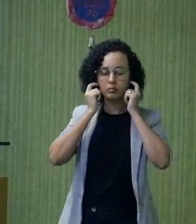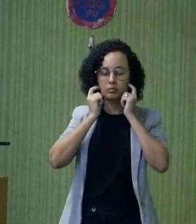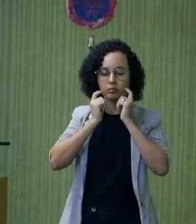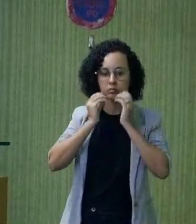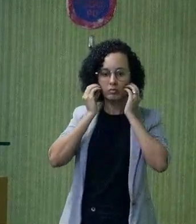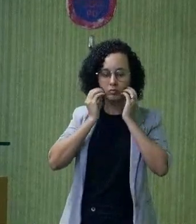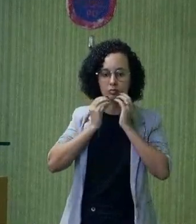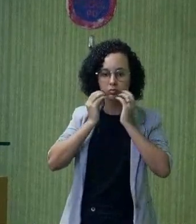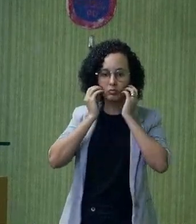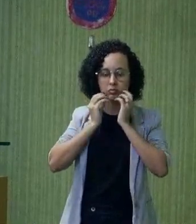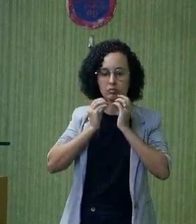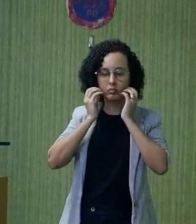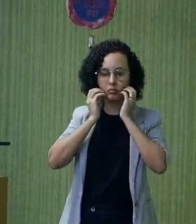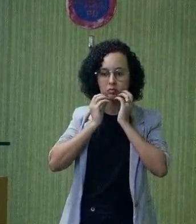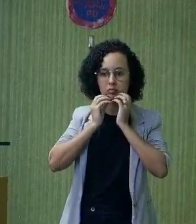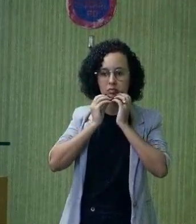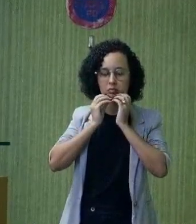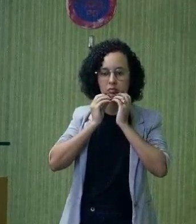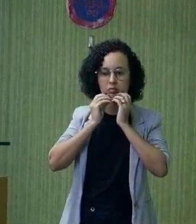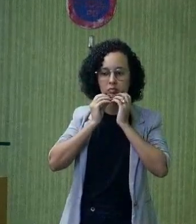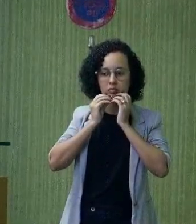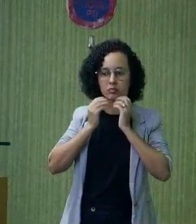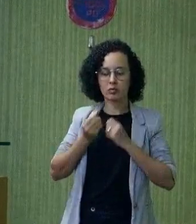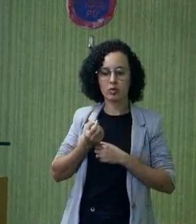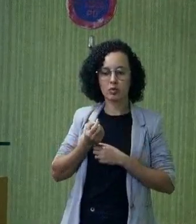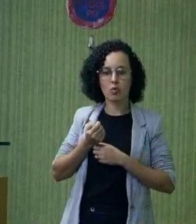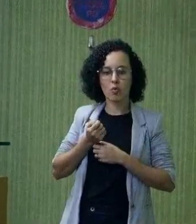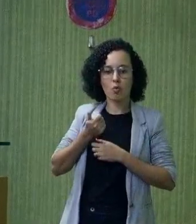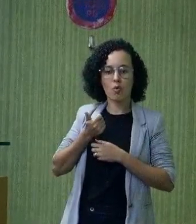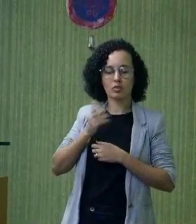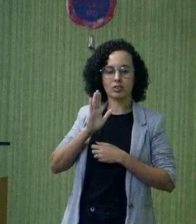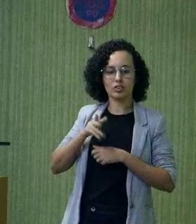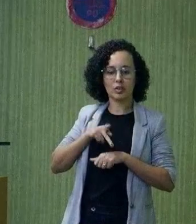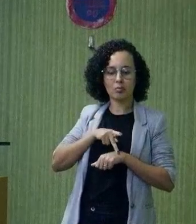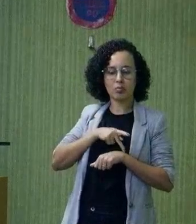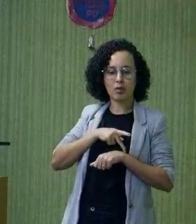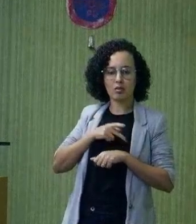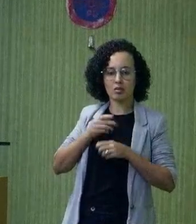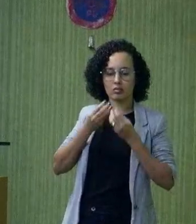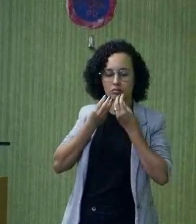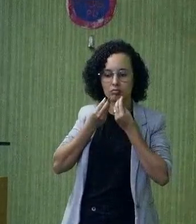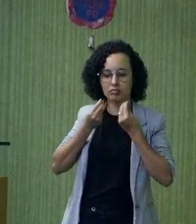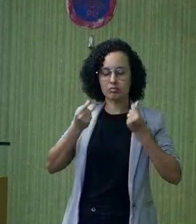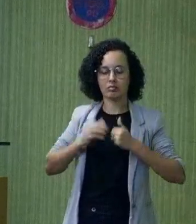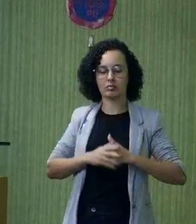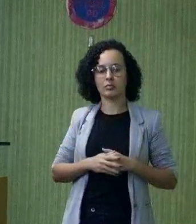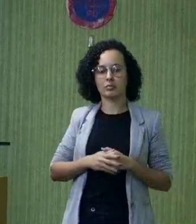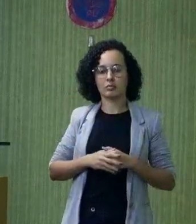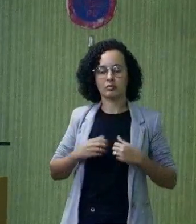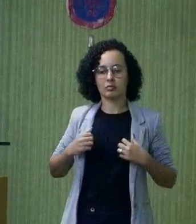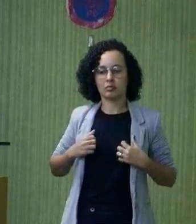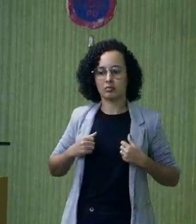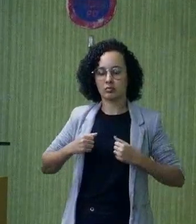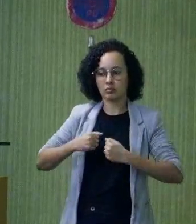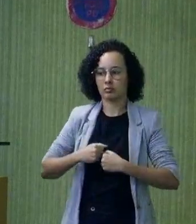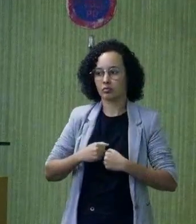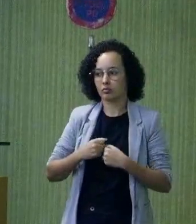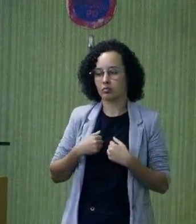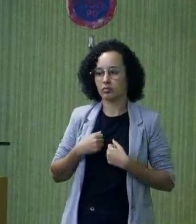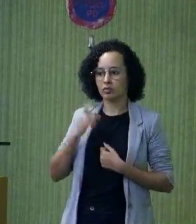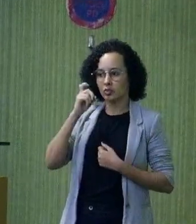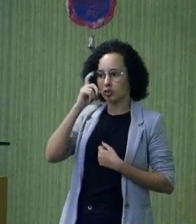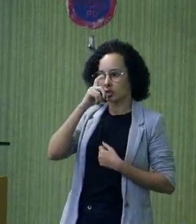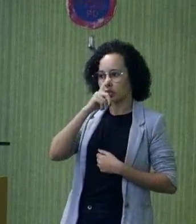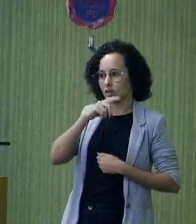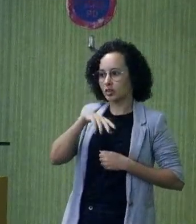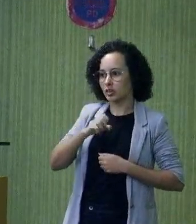né uso barba barba já querendo ficar prateada né e estou usando um terno que eu eu confesso que tô com dificuldade de